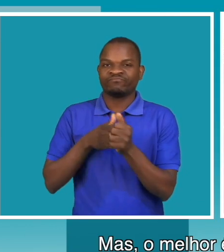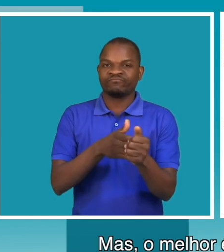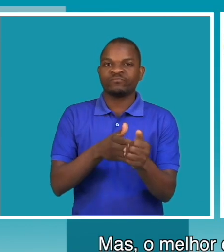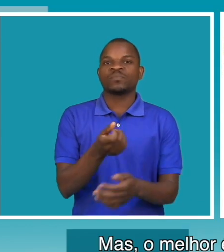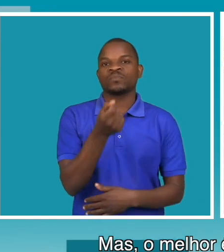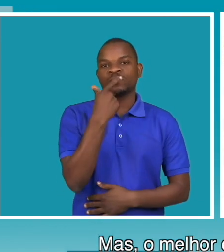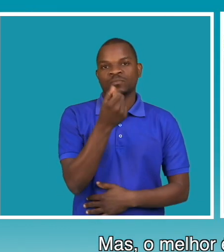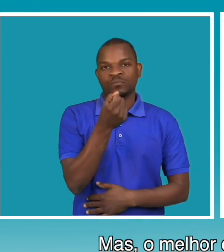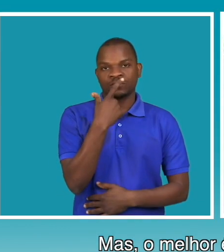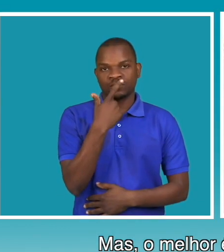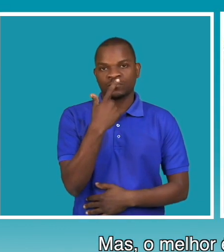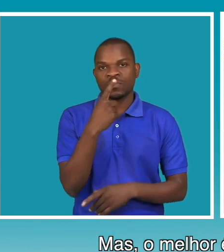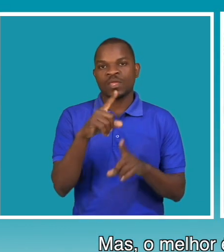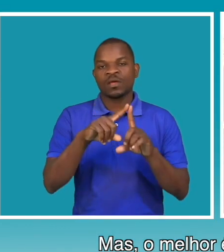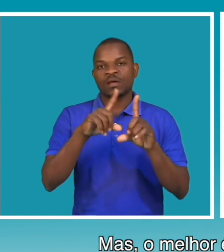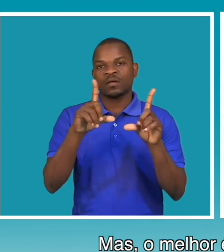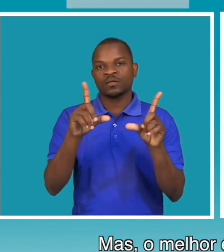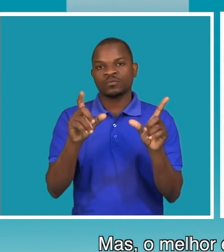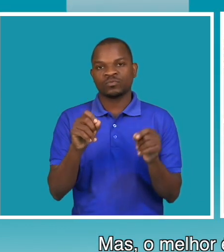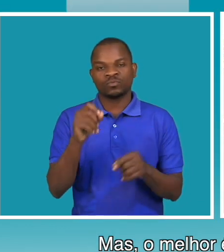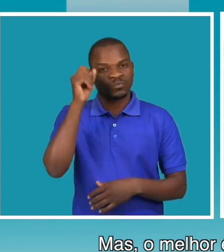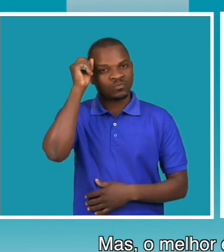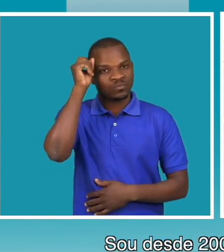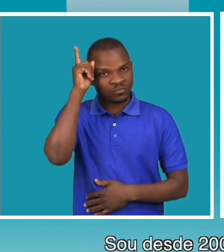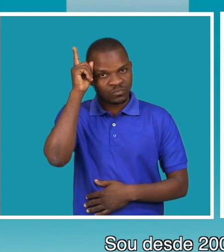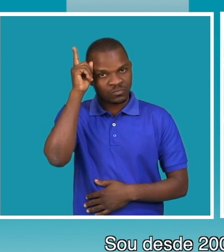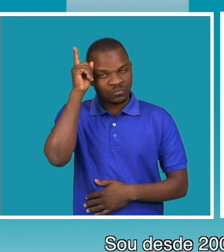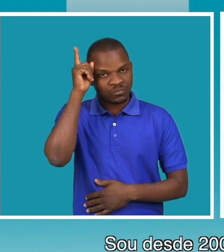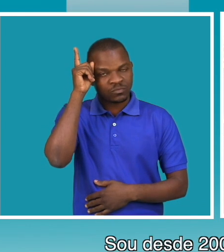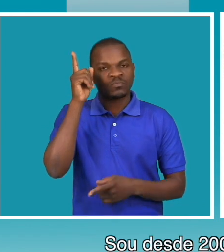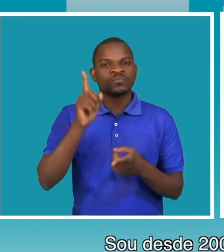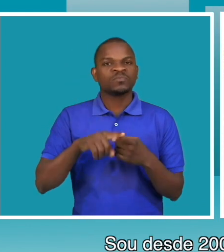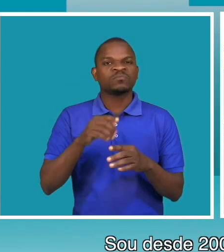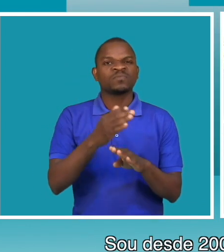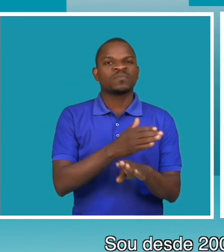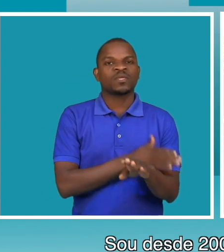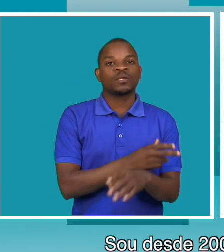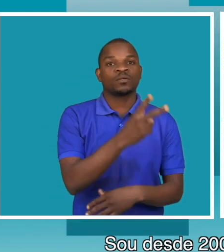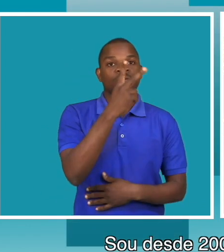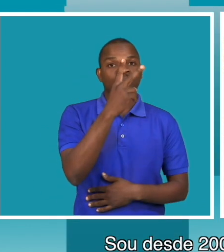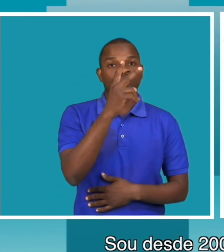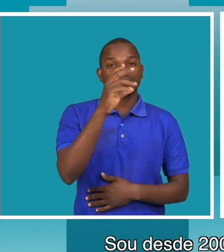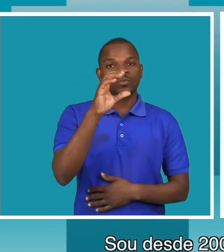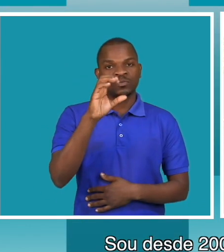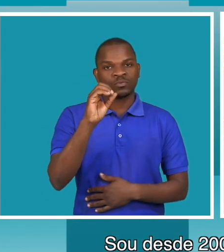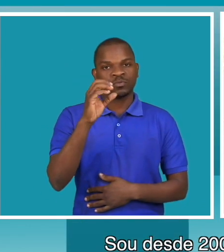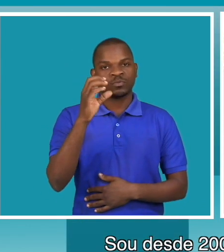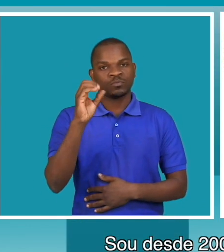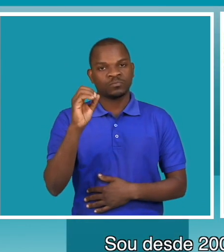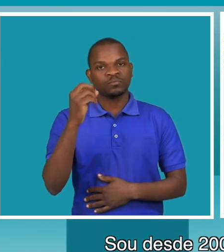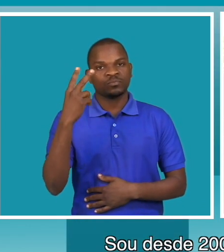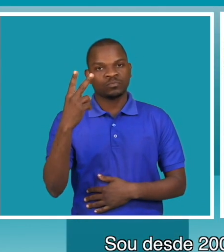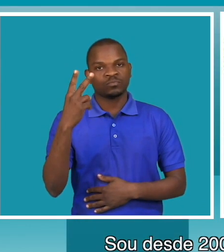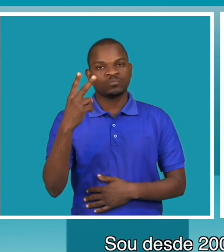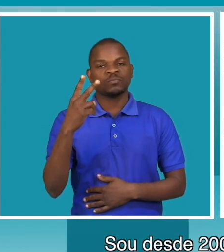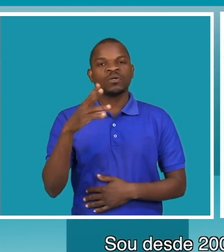seguir o tratamento medicinal. Eu fui em 2002 doente